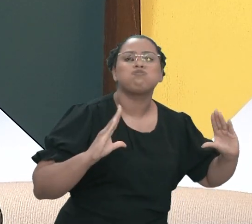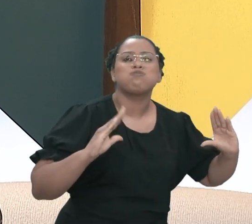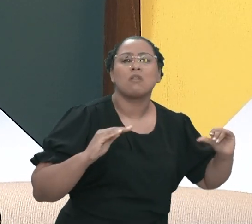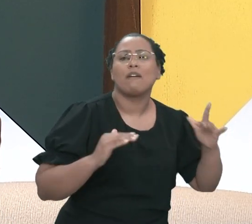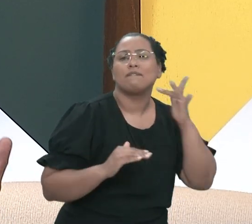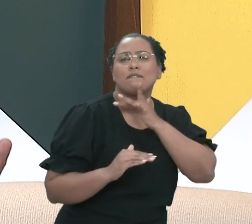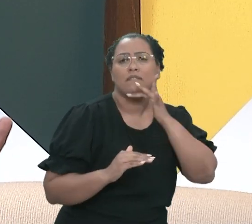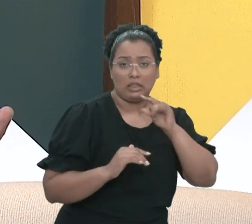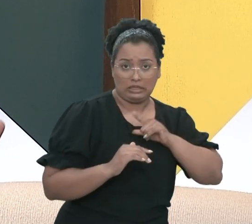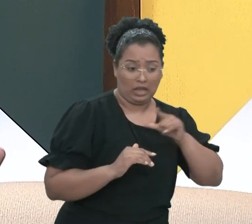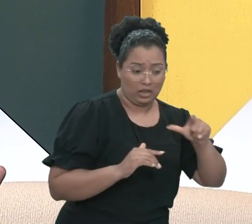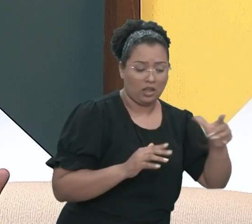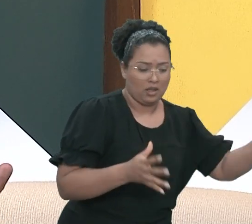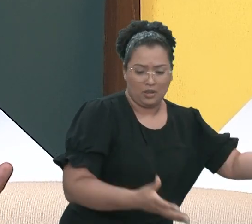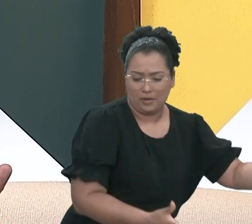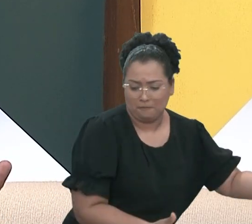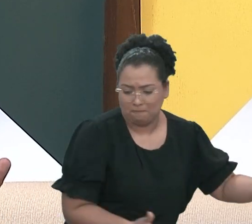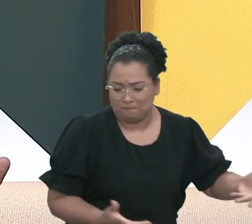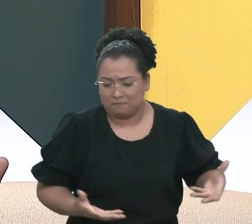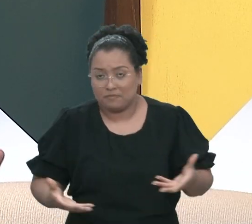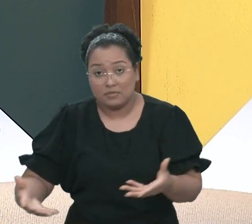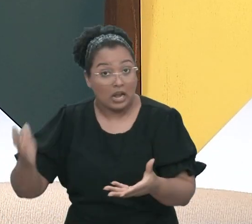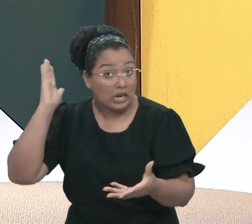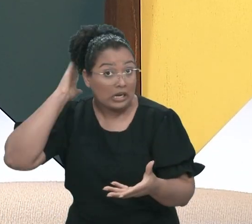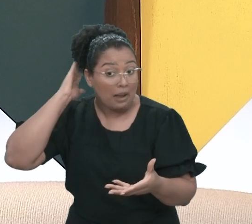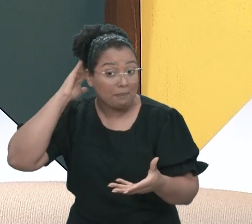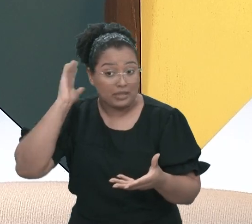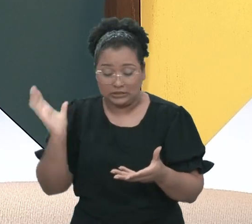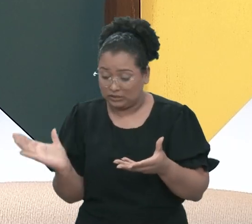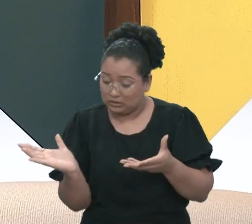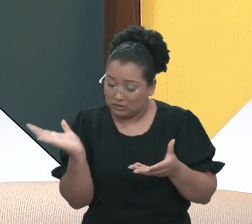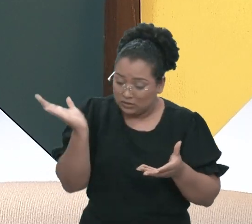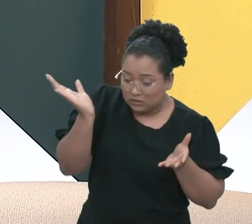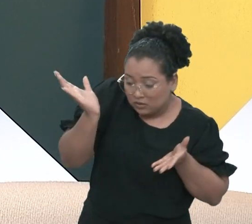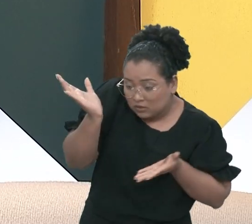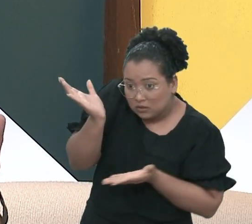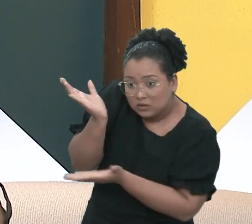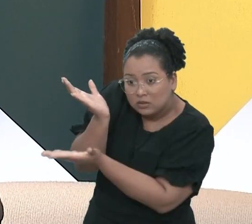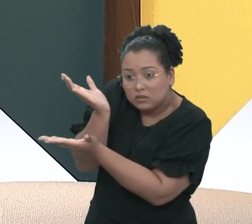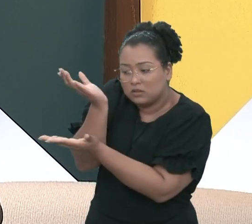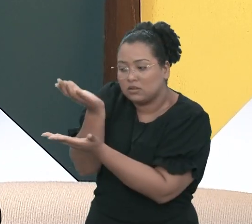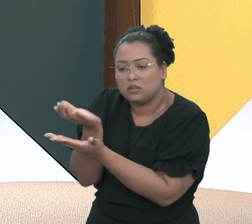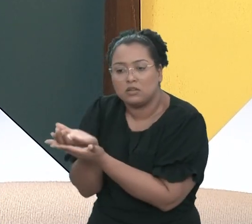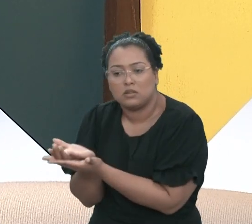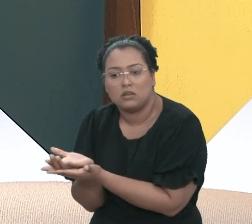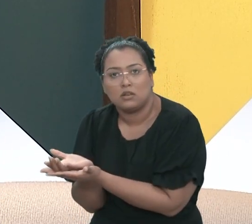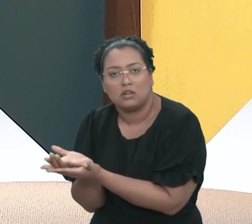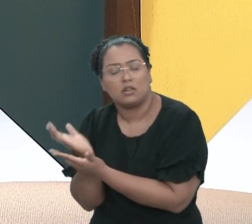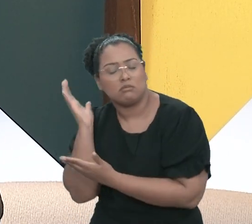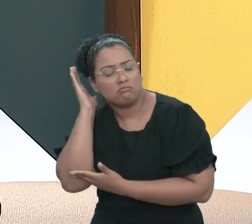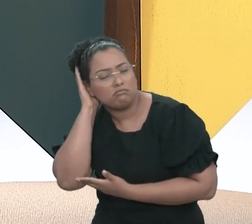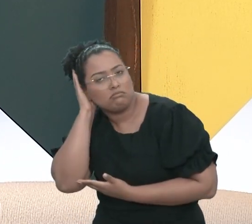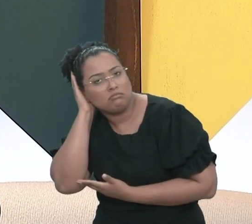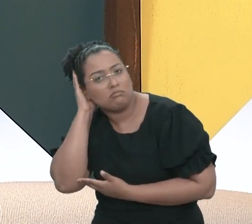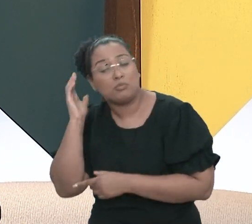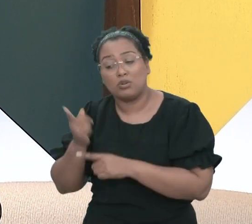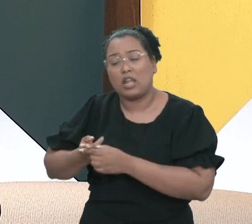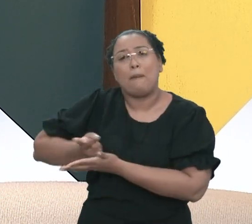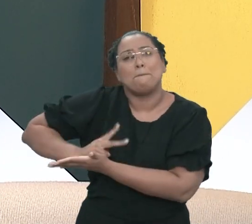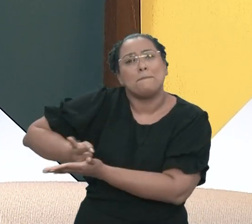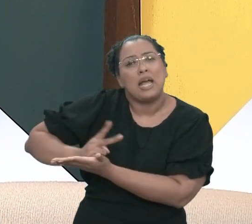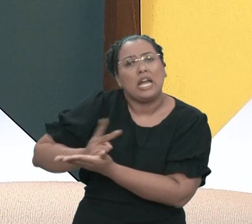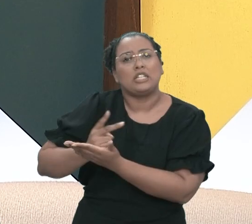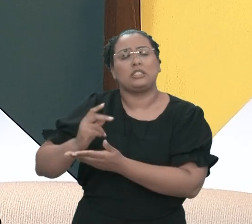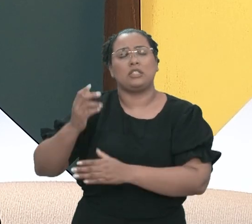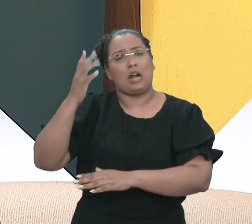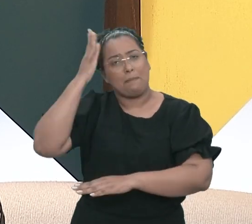você possa colocar para proteger a cabeça da pessoa, isso é o ideal. Principalmente se for uma crise em que a pessoa está mexendo muito a cabeça,